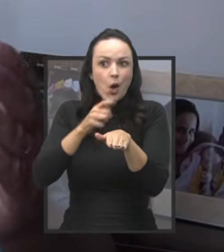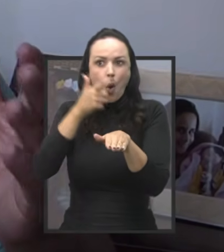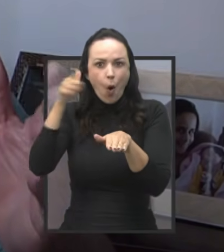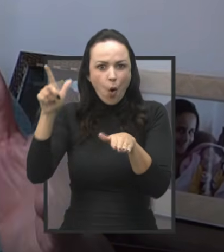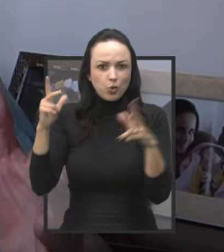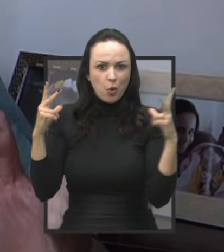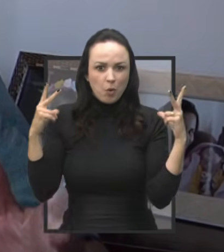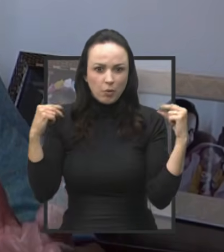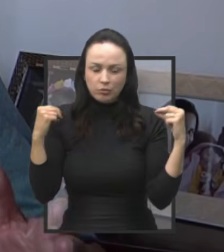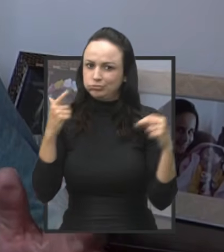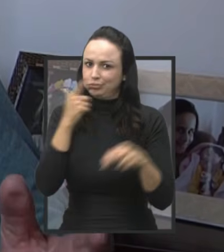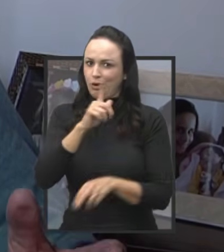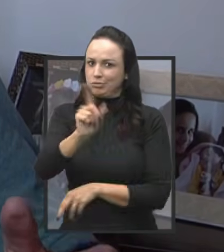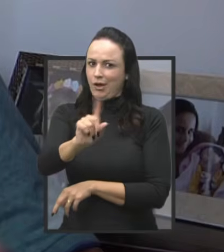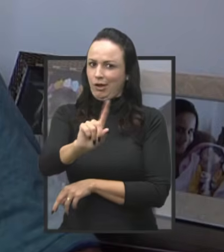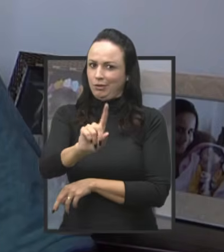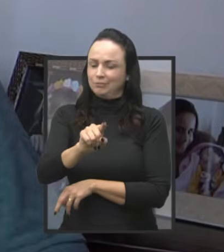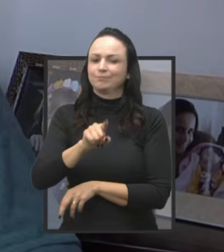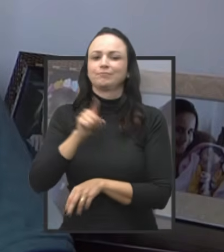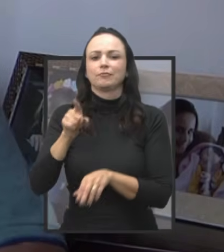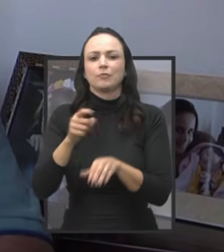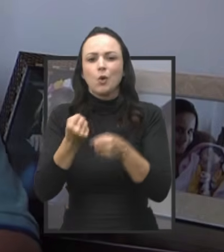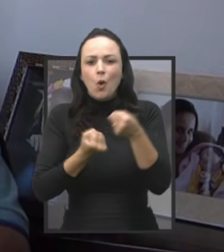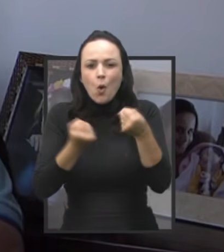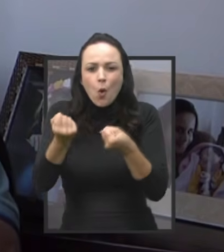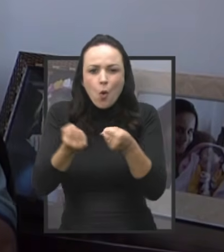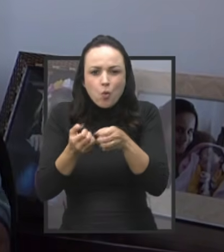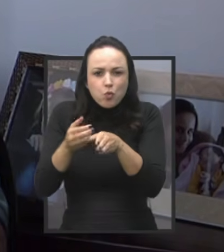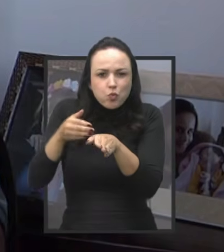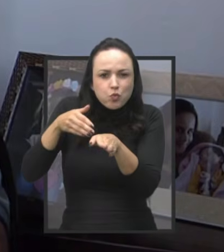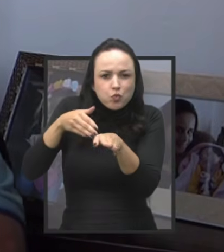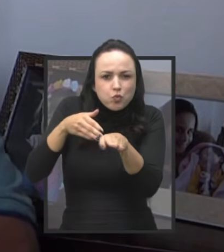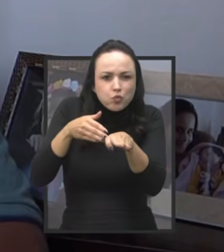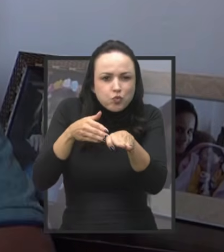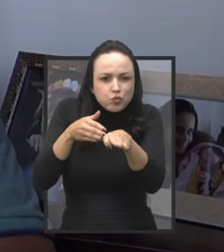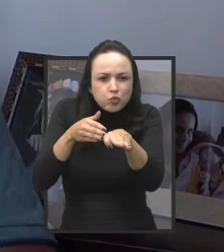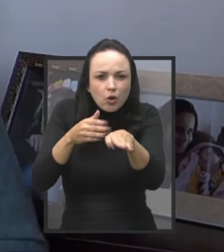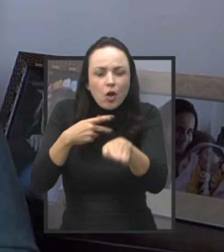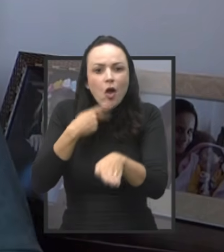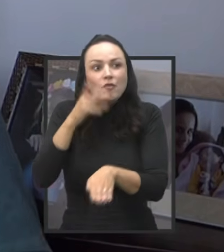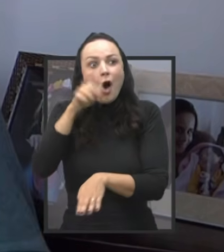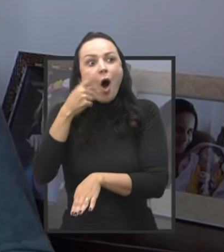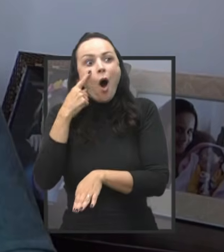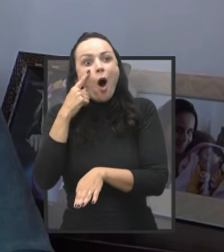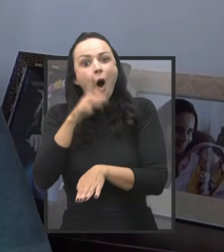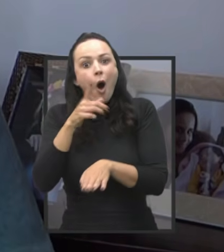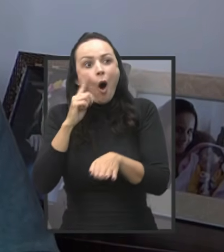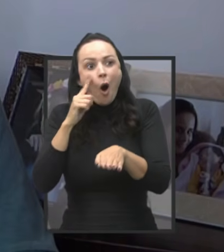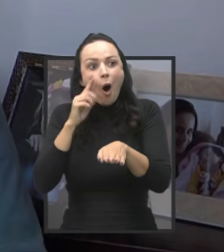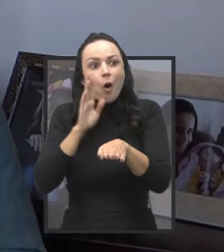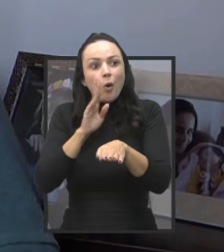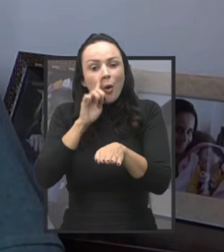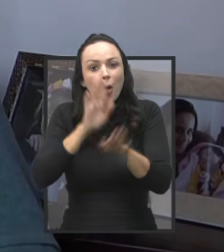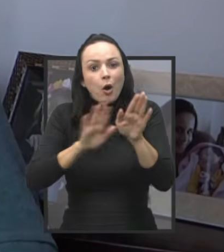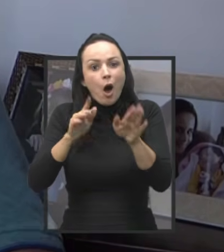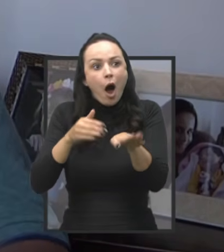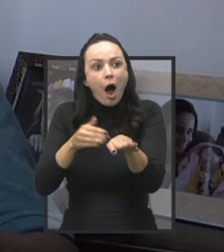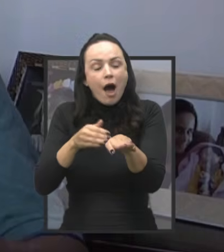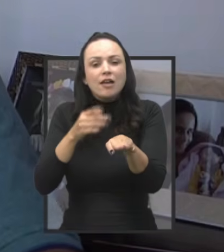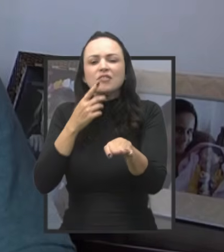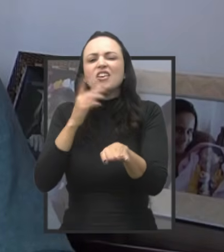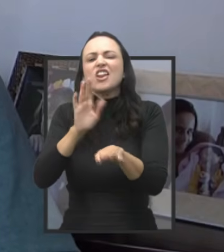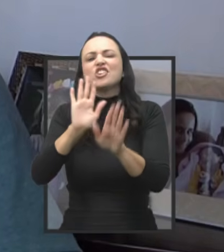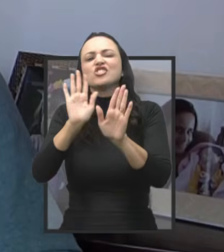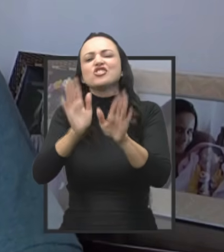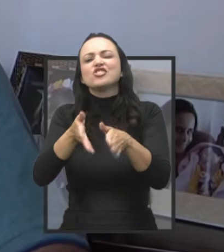fosse outro motorista, não passava. Ele passava e passava em todas, assim. Eu falava para ele, Zé Maria, mas você vai arrancar a traseira